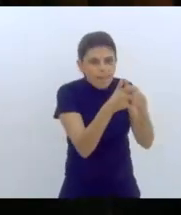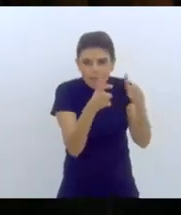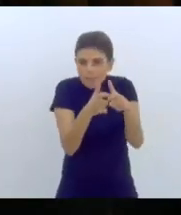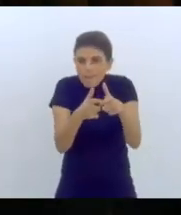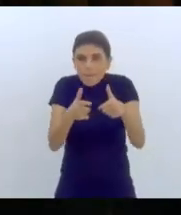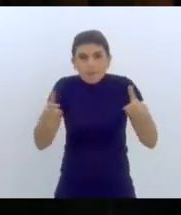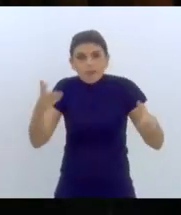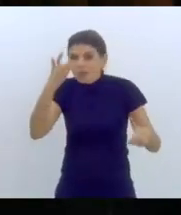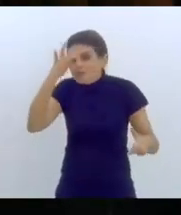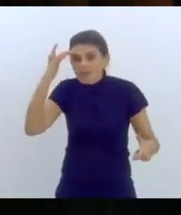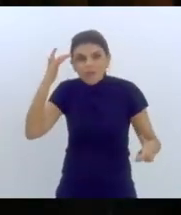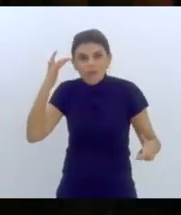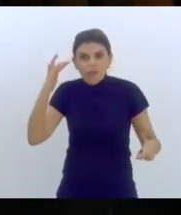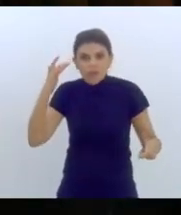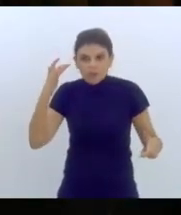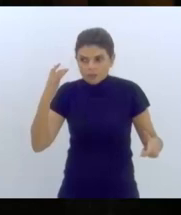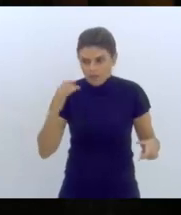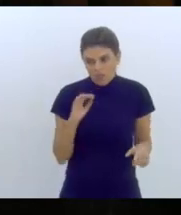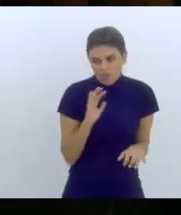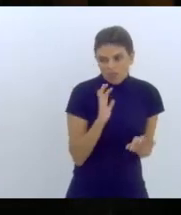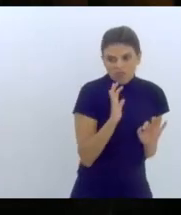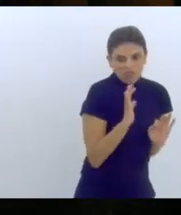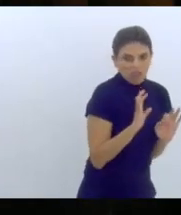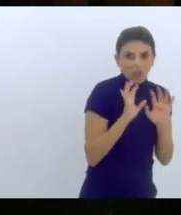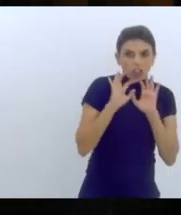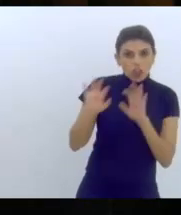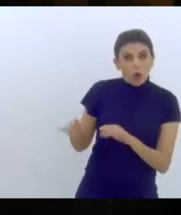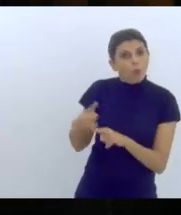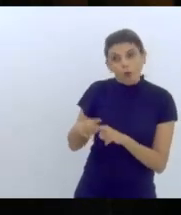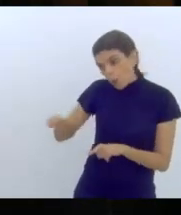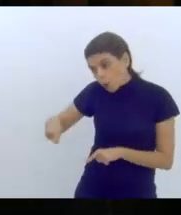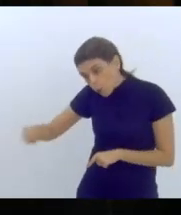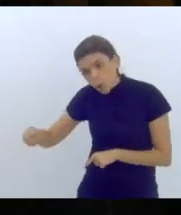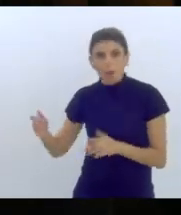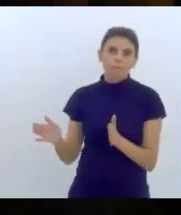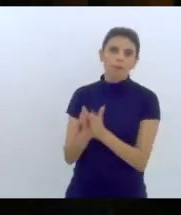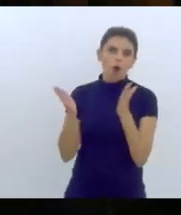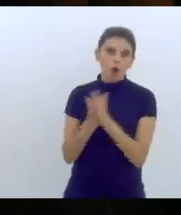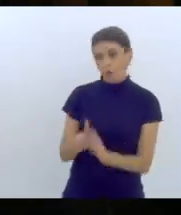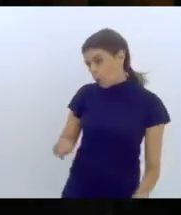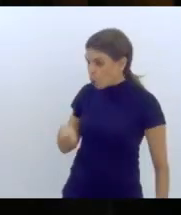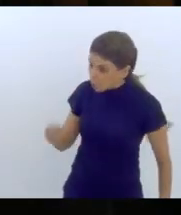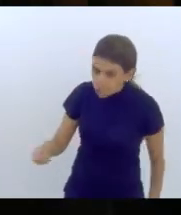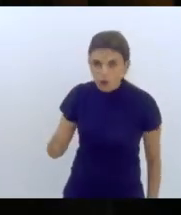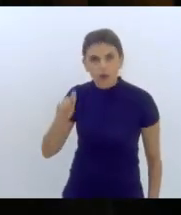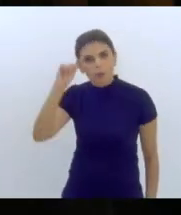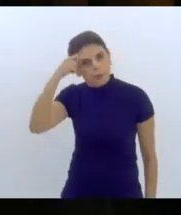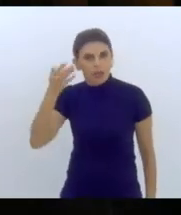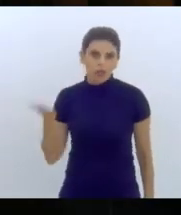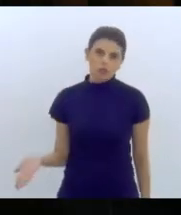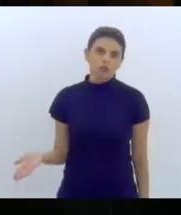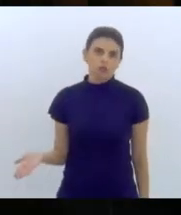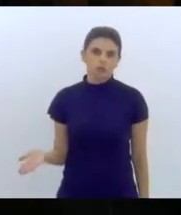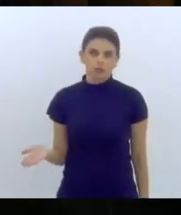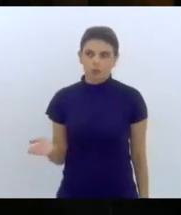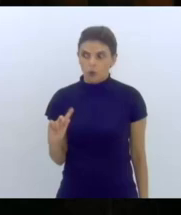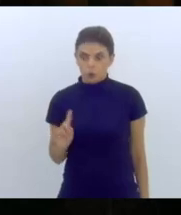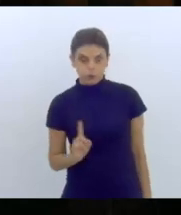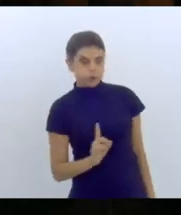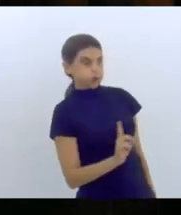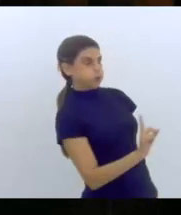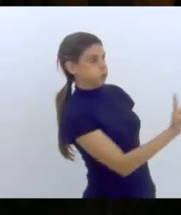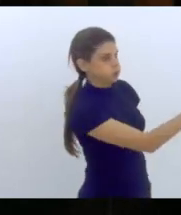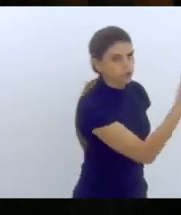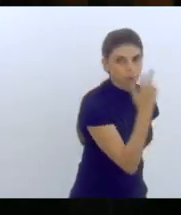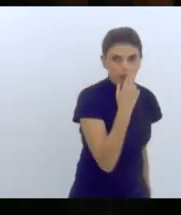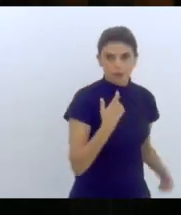Tem gente que vira a cara porque fica com nojo, porque é o quê? É pobre. É pobre, é preto. Corre, sai até correndo para o outro lado